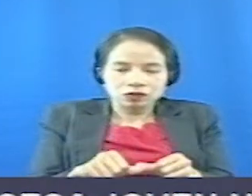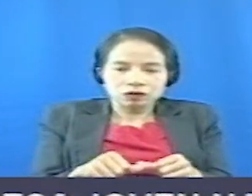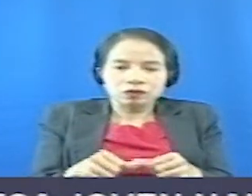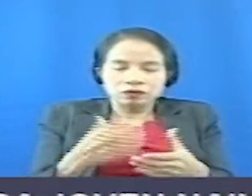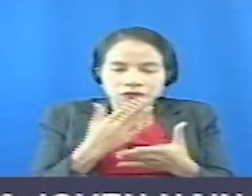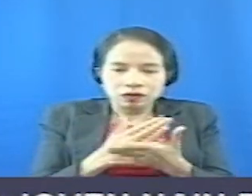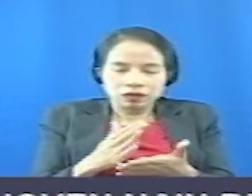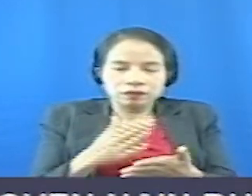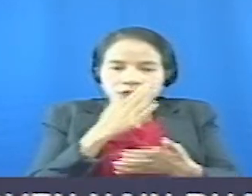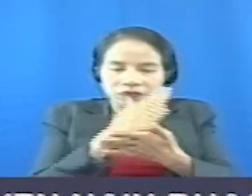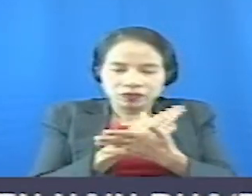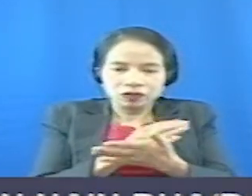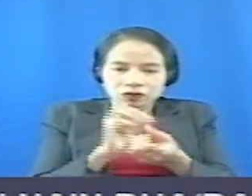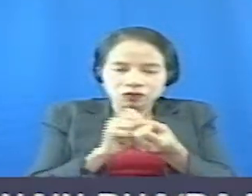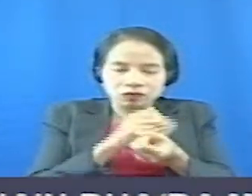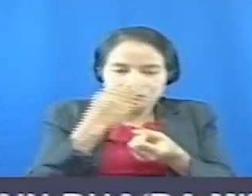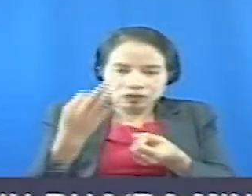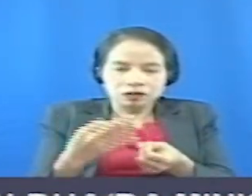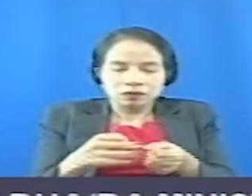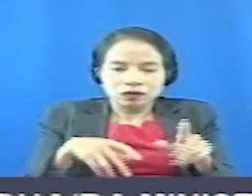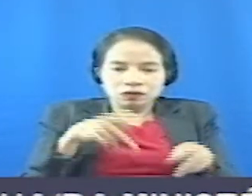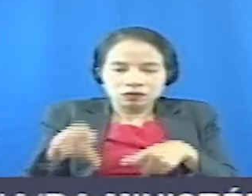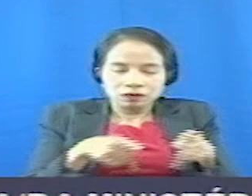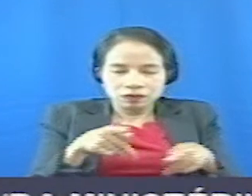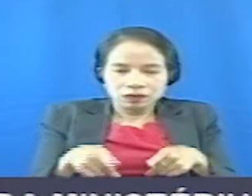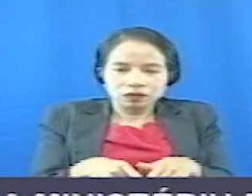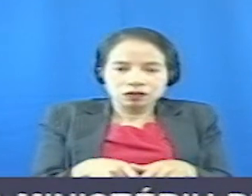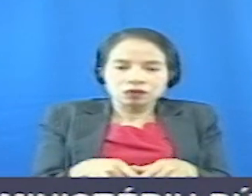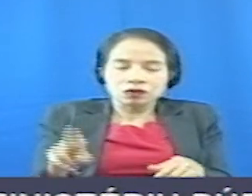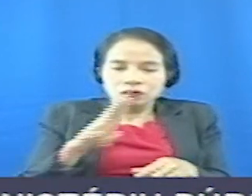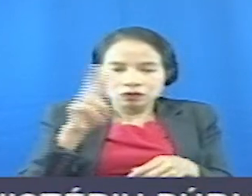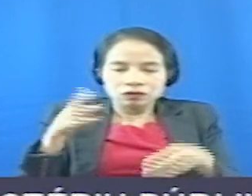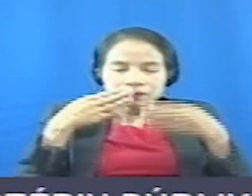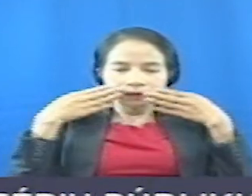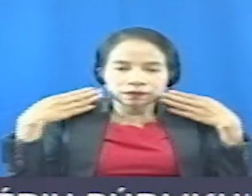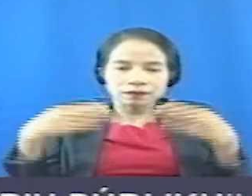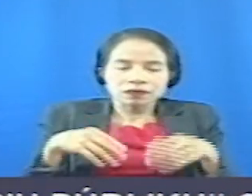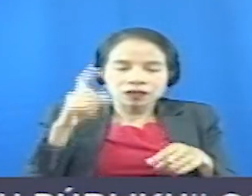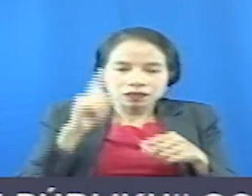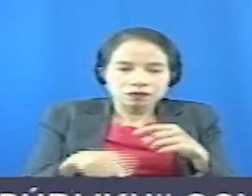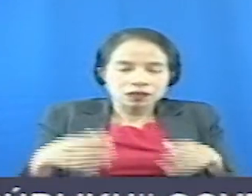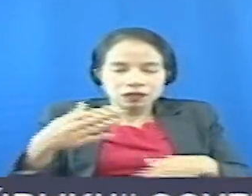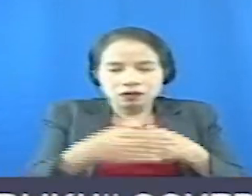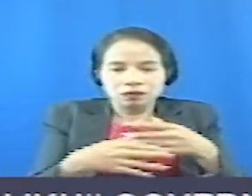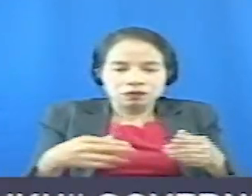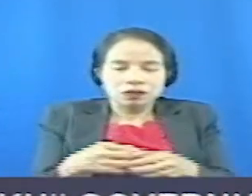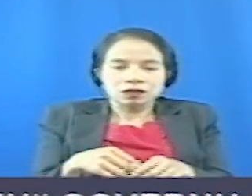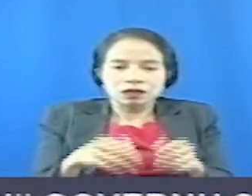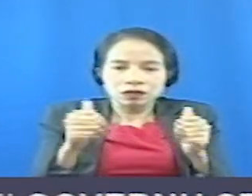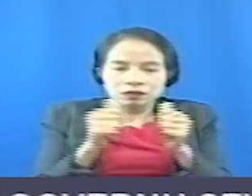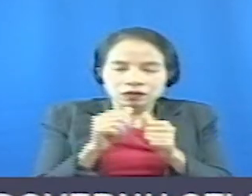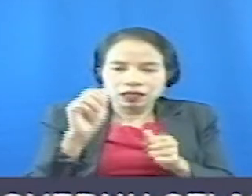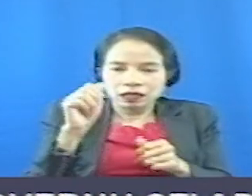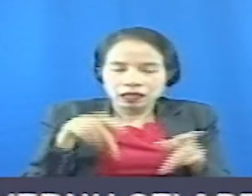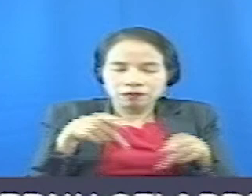sensibilizar regras de prevenção Covid-19 da comunidade, Rodi usa máscara, no label Rali Burmalo, Liu Emana em